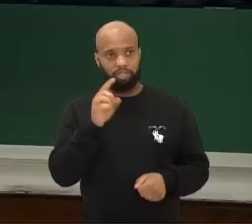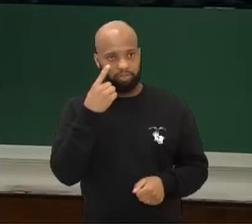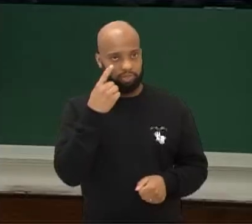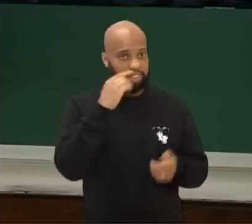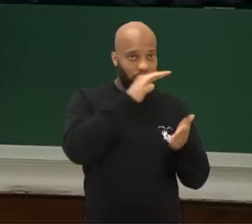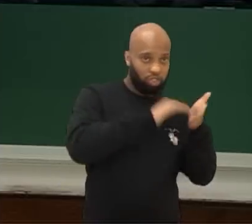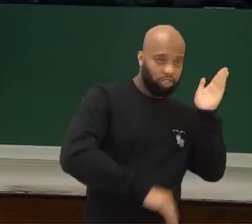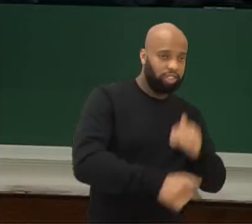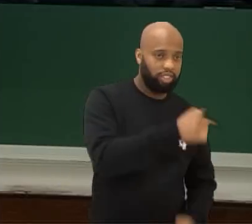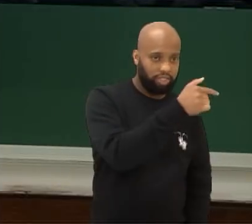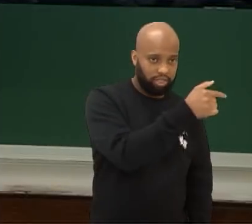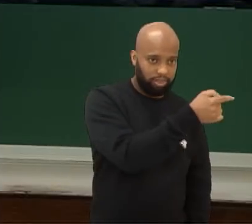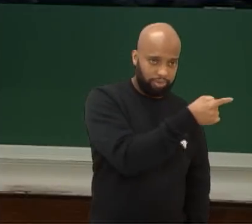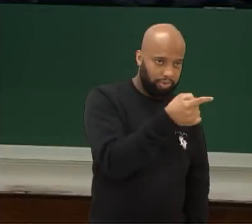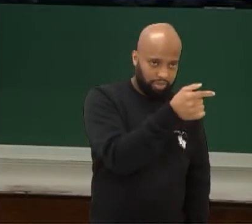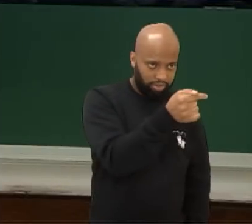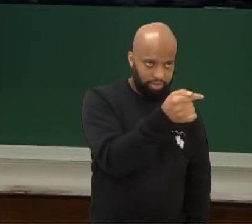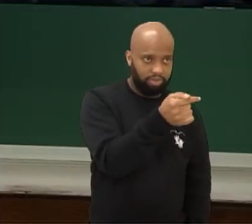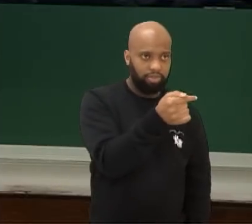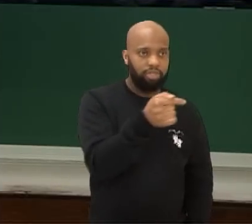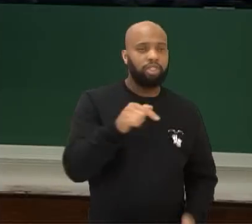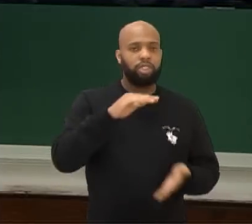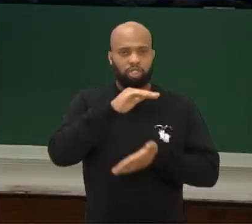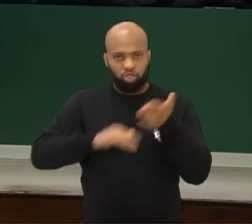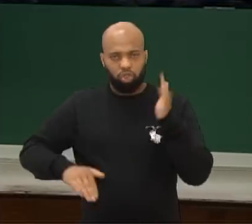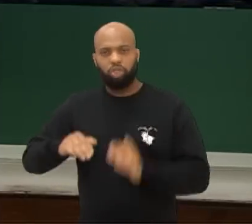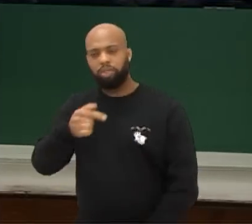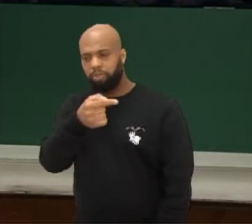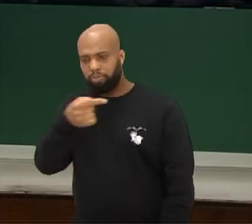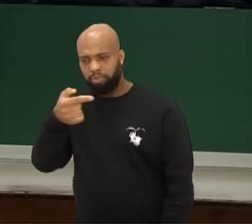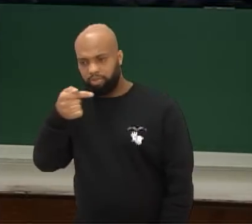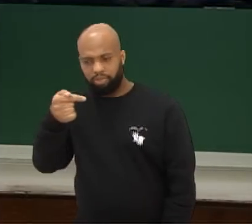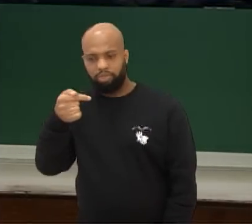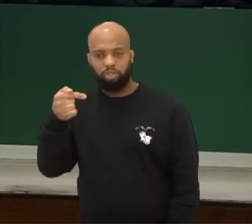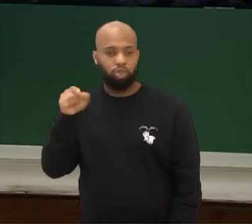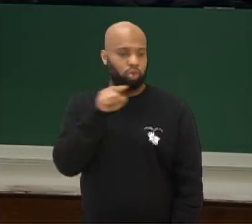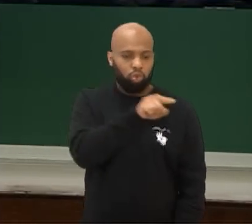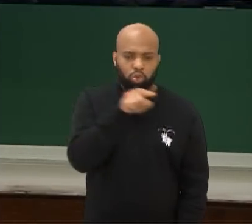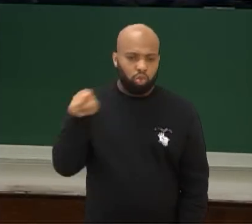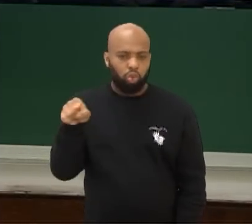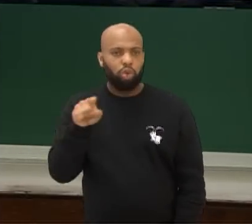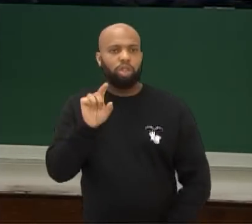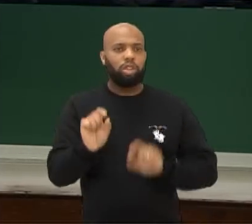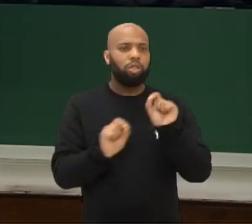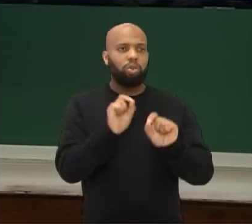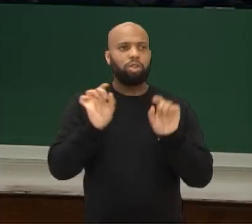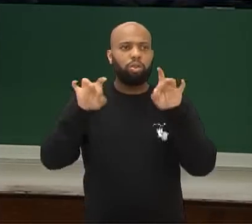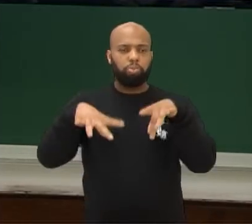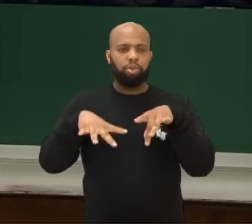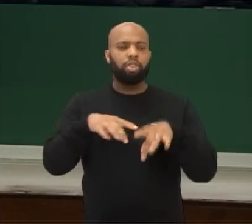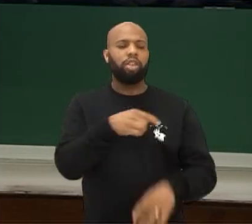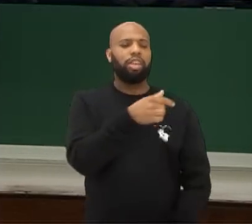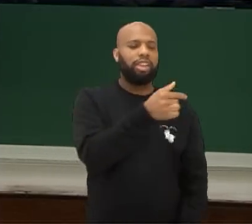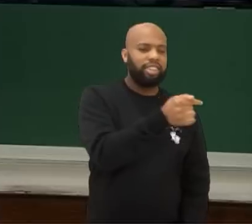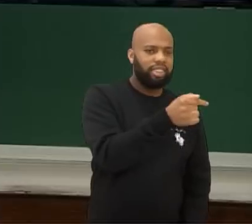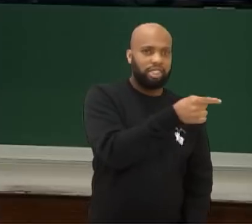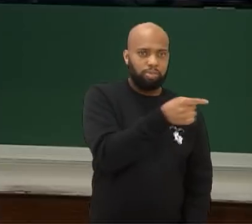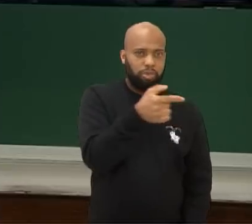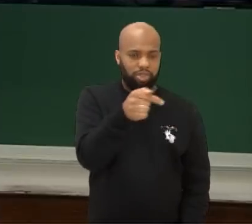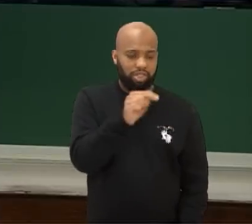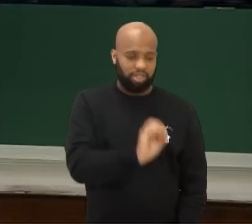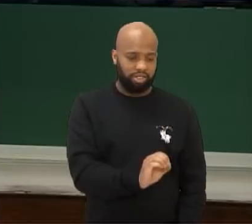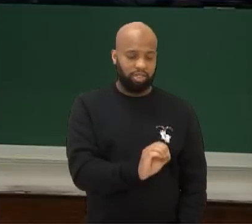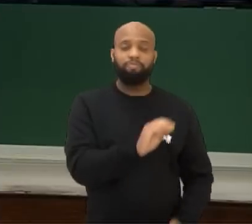lá. Tirei menos 7, tirei 7 dos dois lados. Sobra quem? 7 menos 7, 0.